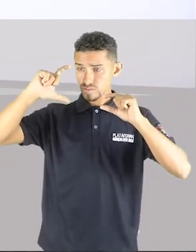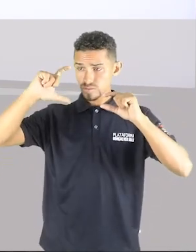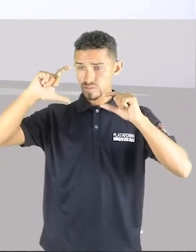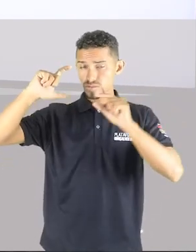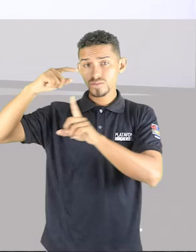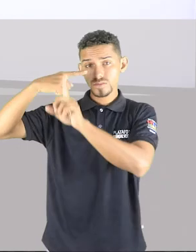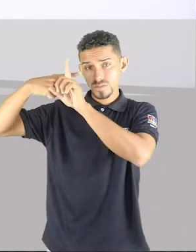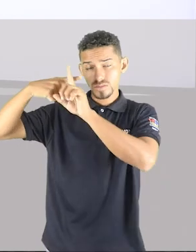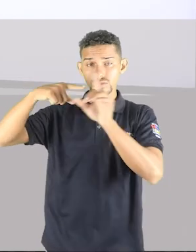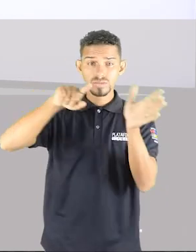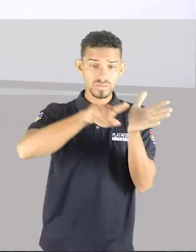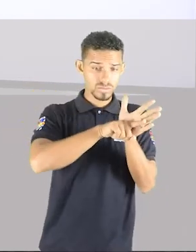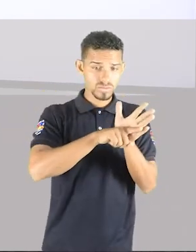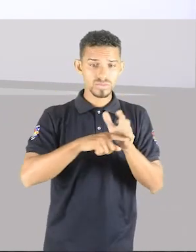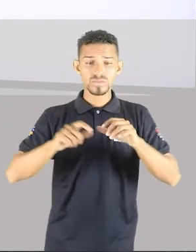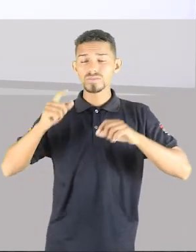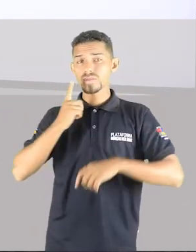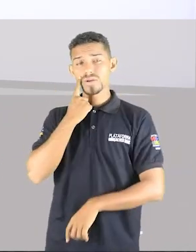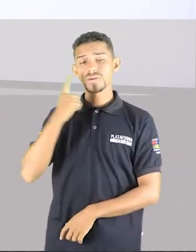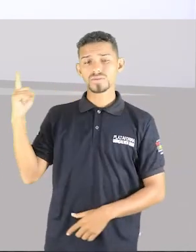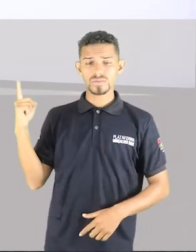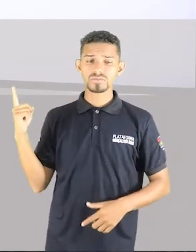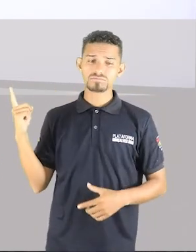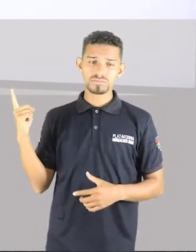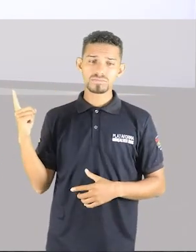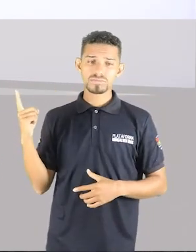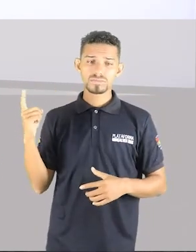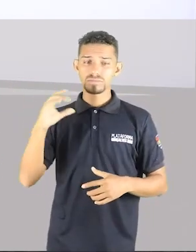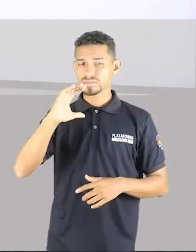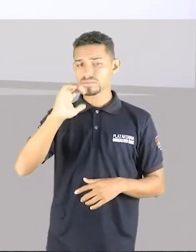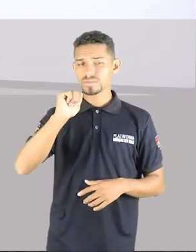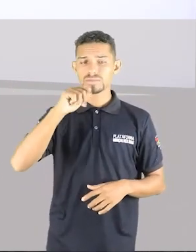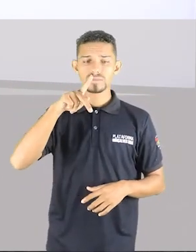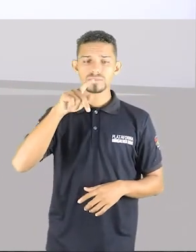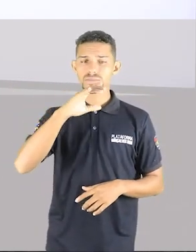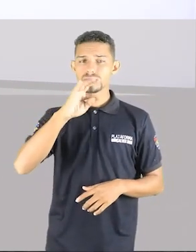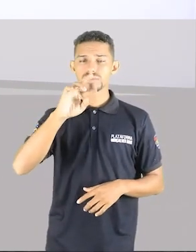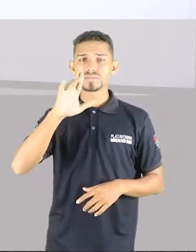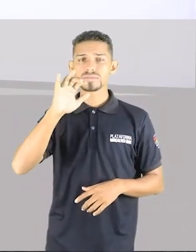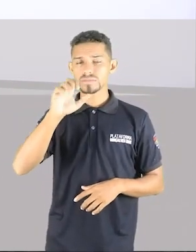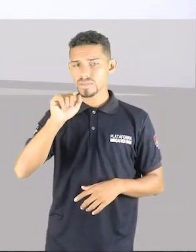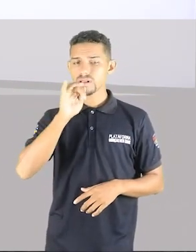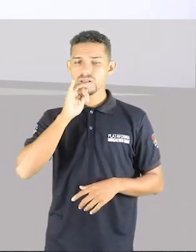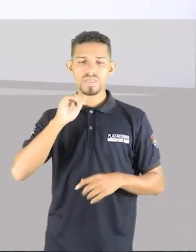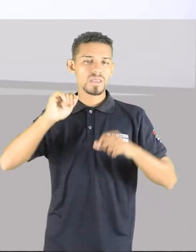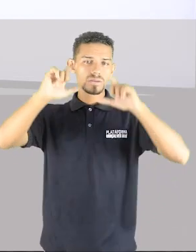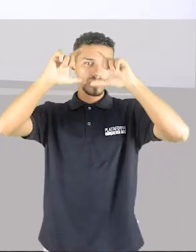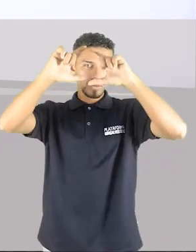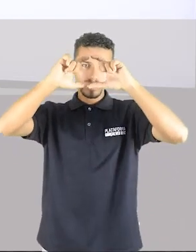um é polo negativo outro é polo positivo nos capacitores eles têm o mesmo tamanho o símbolo